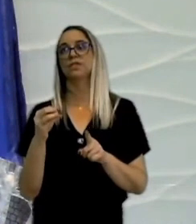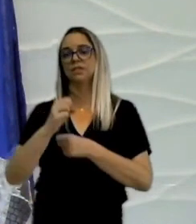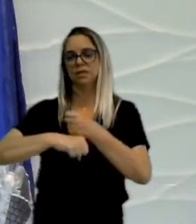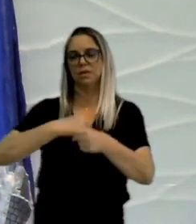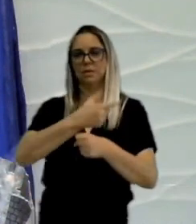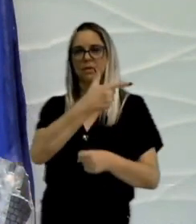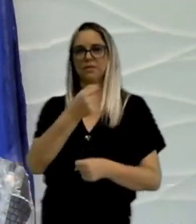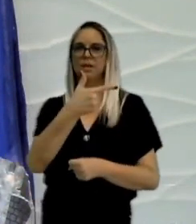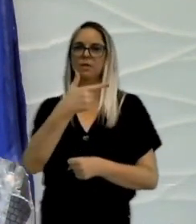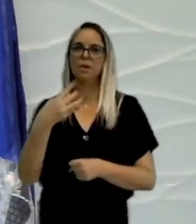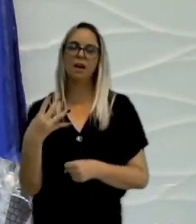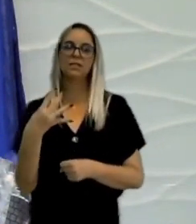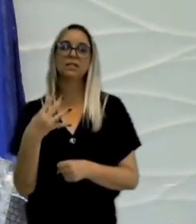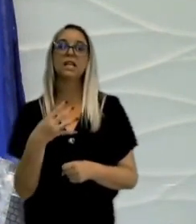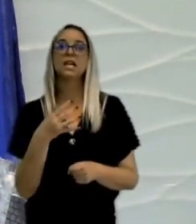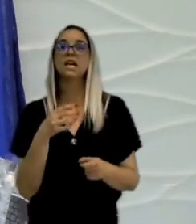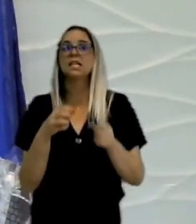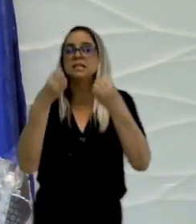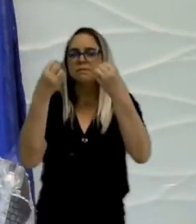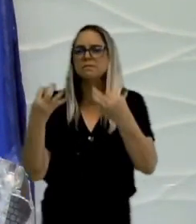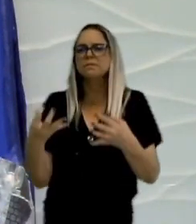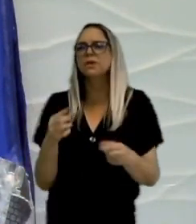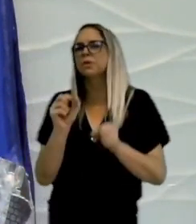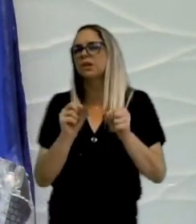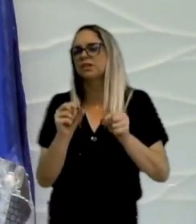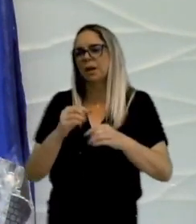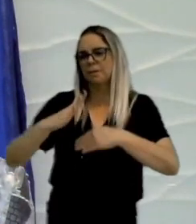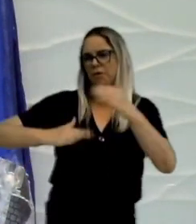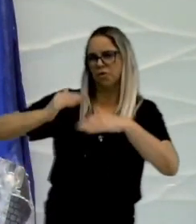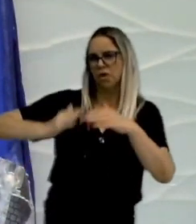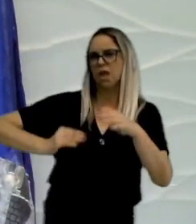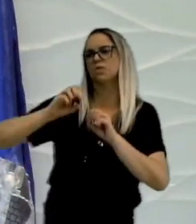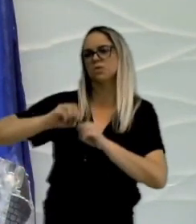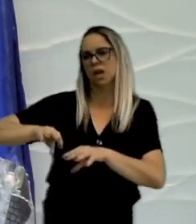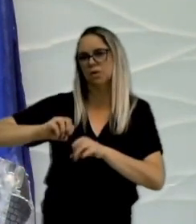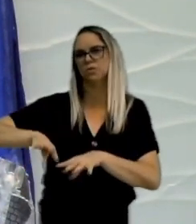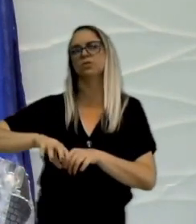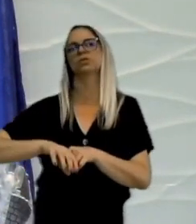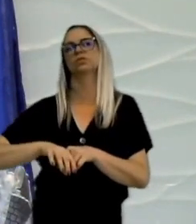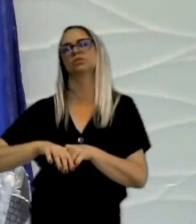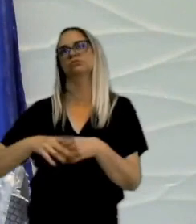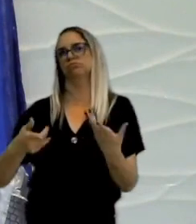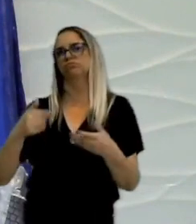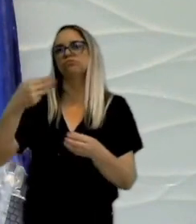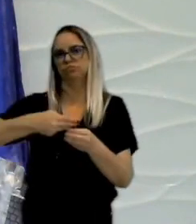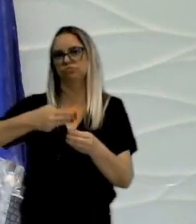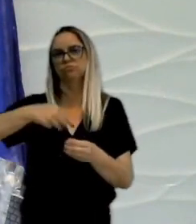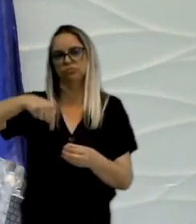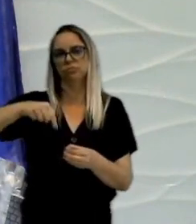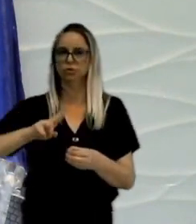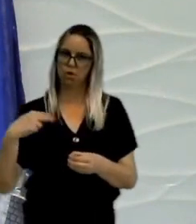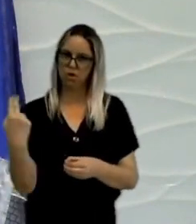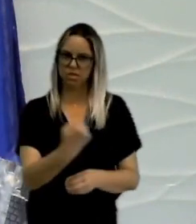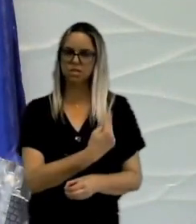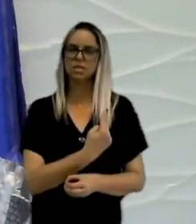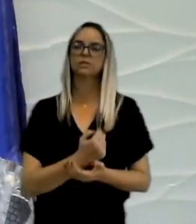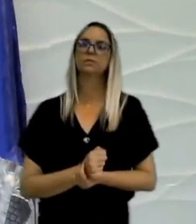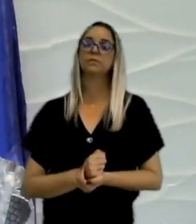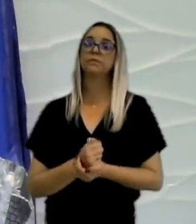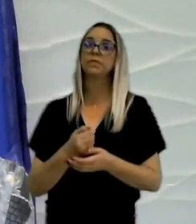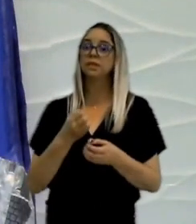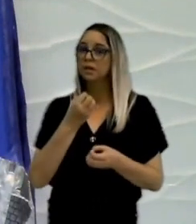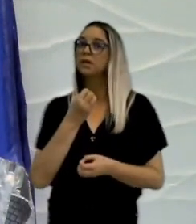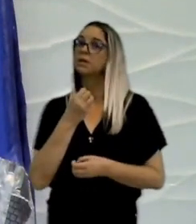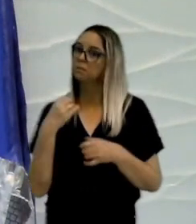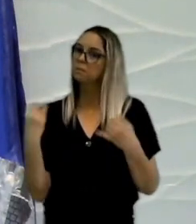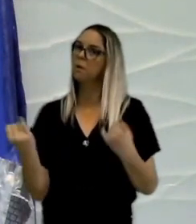dos vencimentos dos profissionais do Magistério Público da Educação Básica no âmbito municipal. É bom vir sempre a